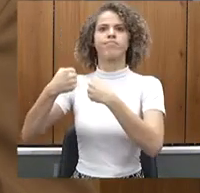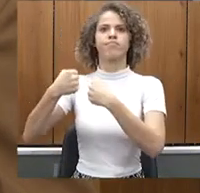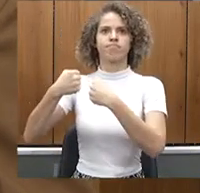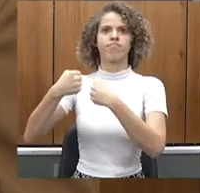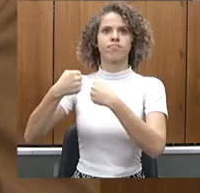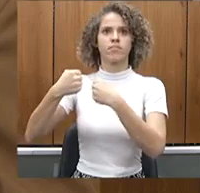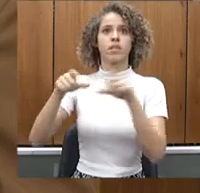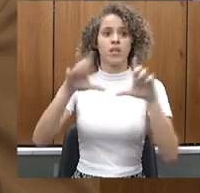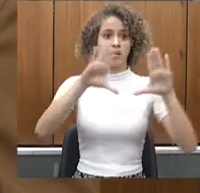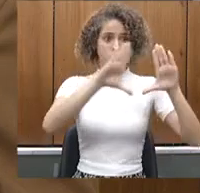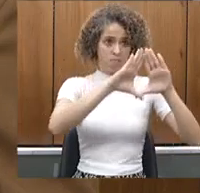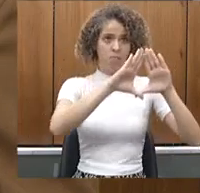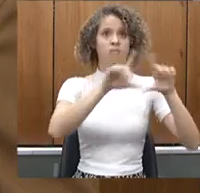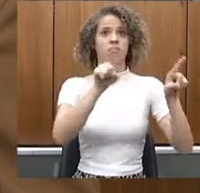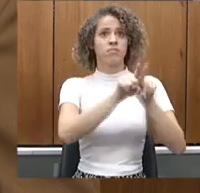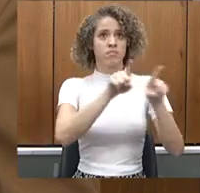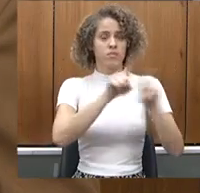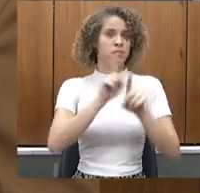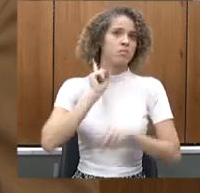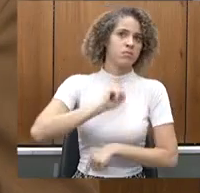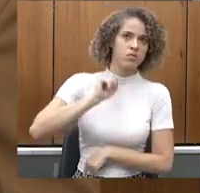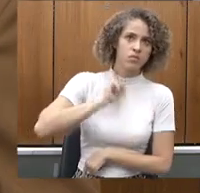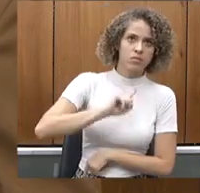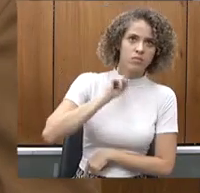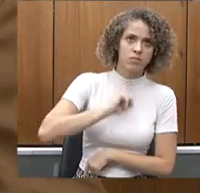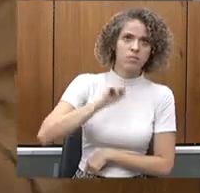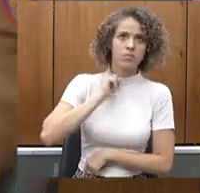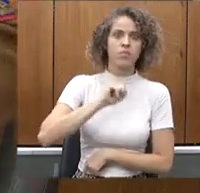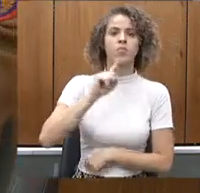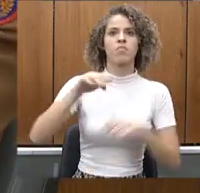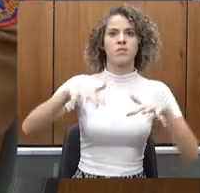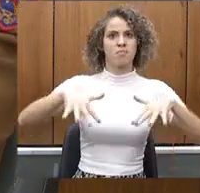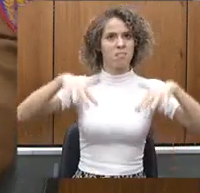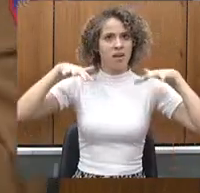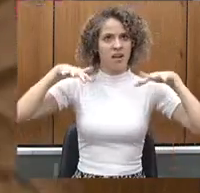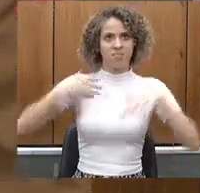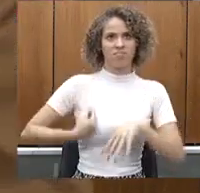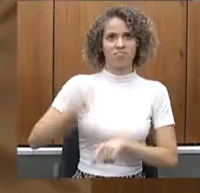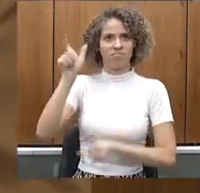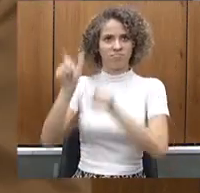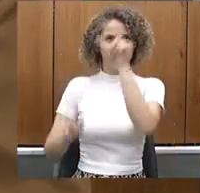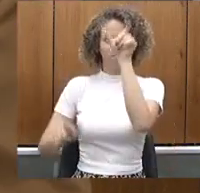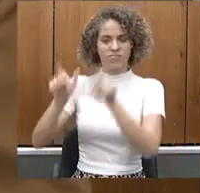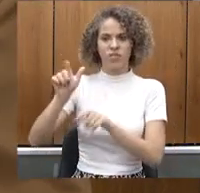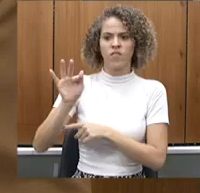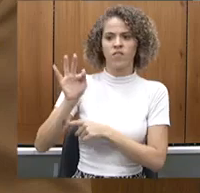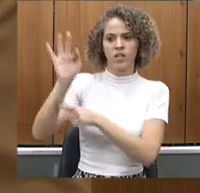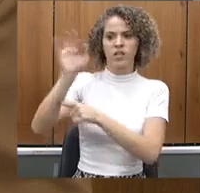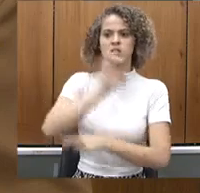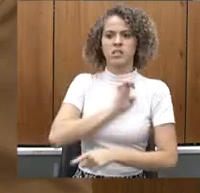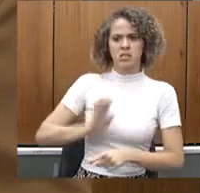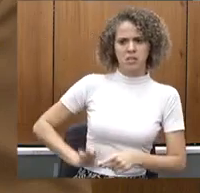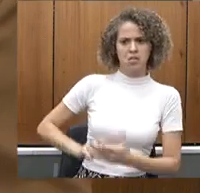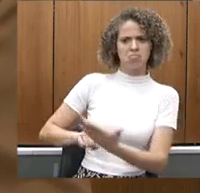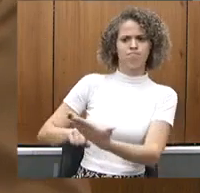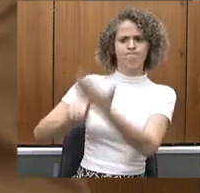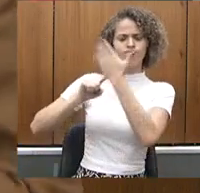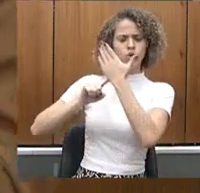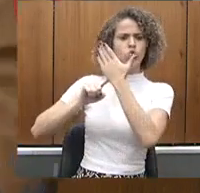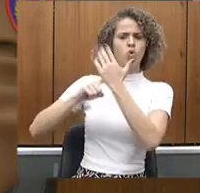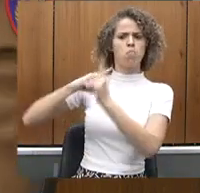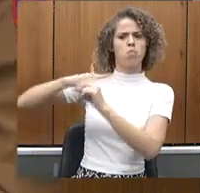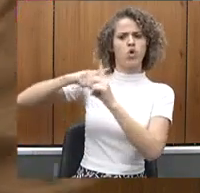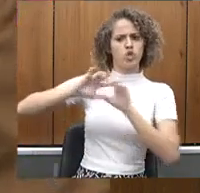Assembleia Legislativa de uma maneira geral aos parlamentares né tantos estaduais como federais que nos destinaram nos fortalecer